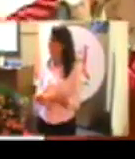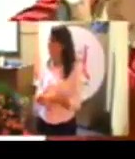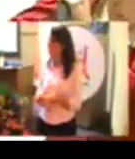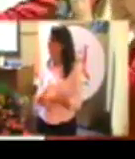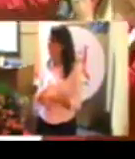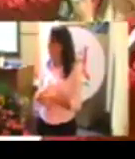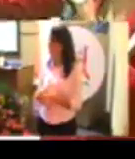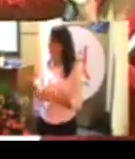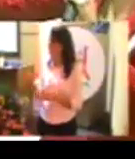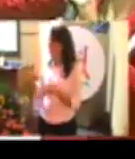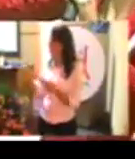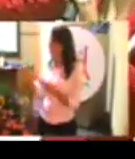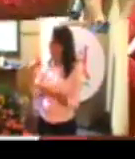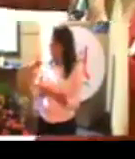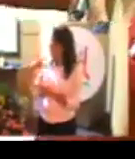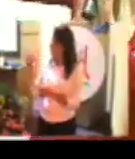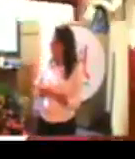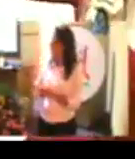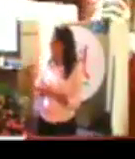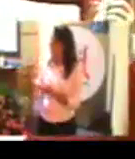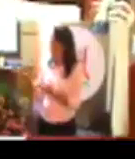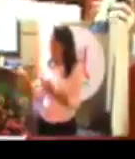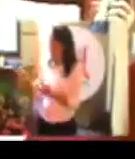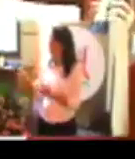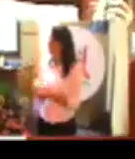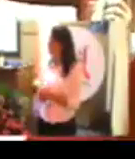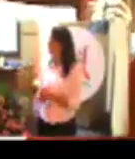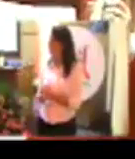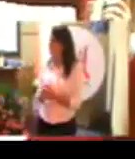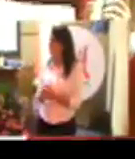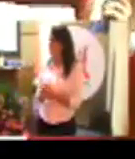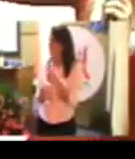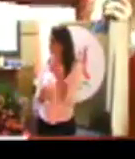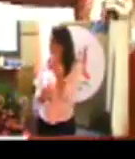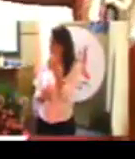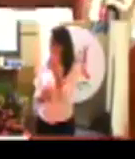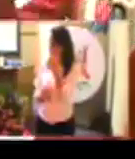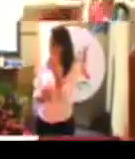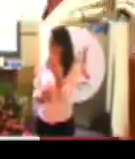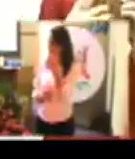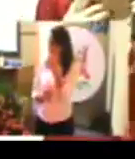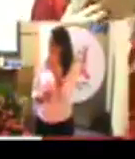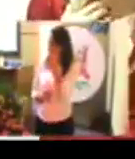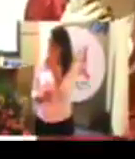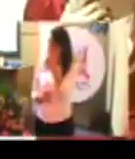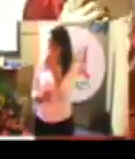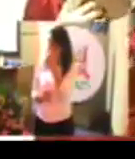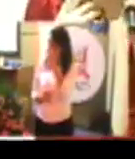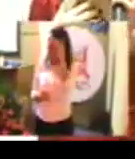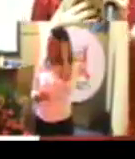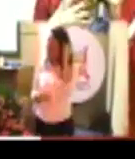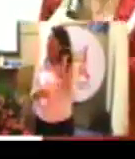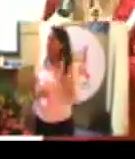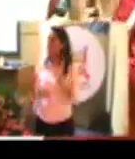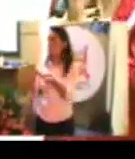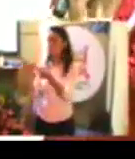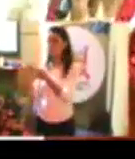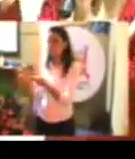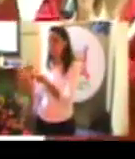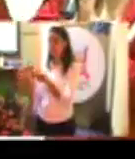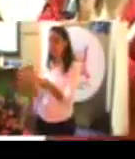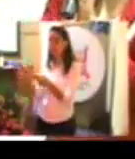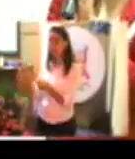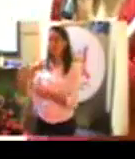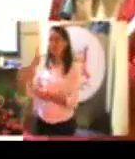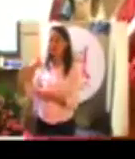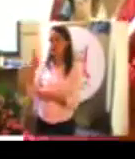vereador Antônio Juliano, vereador Tita Belloli. Quero também chamar o vereador licenciado Ricardo Fabris, que é meu vice-presidente na mesa diretora,